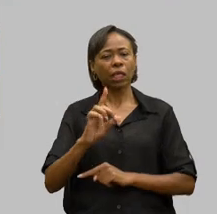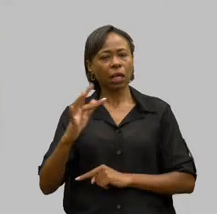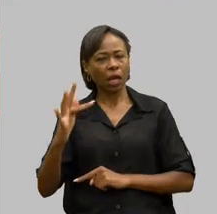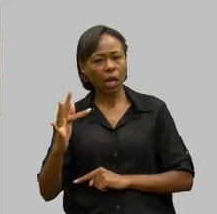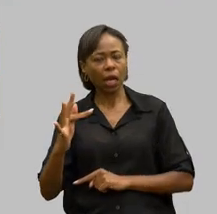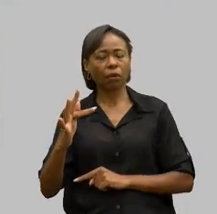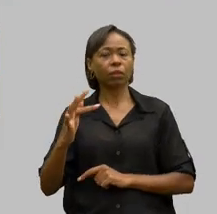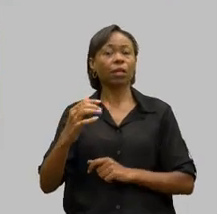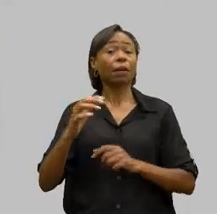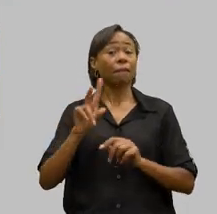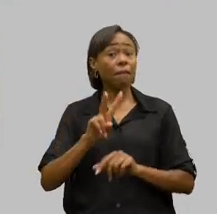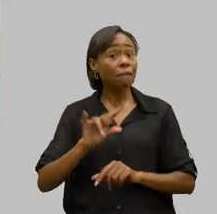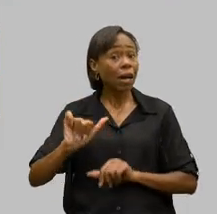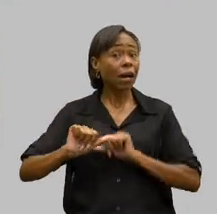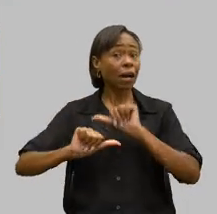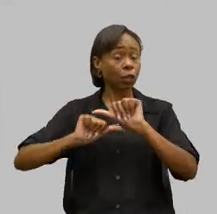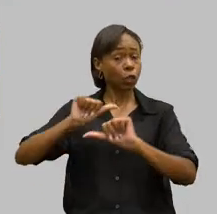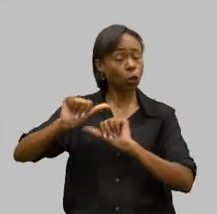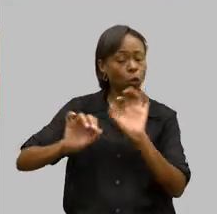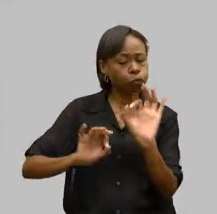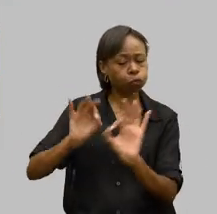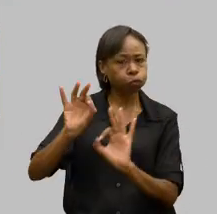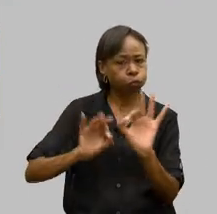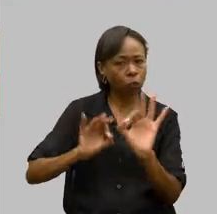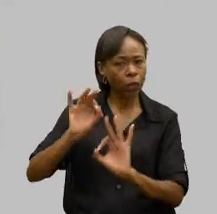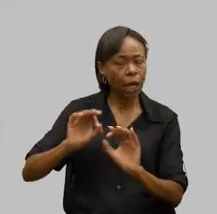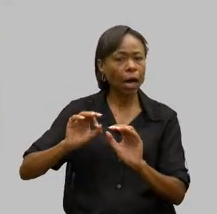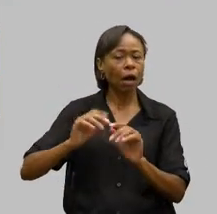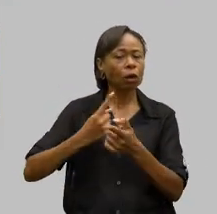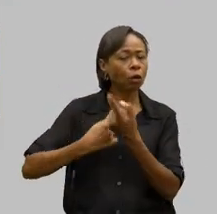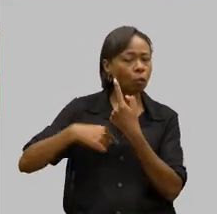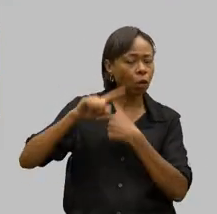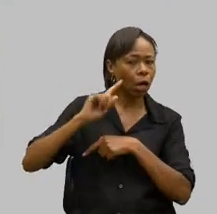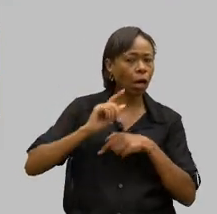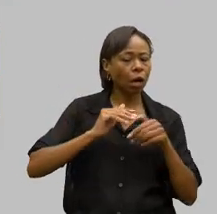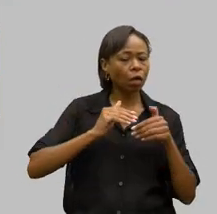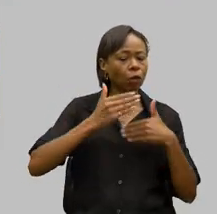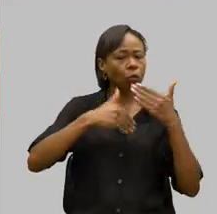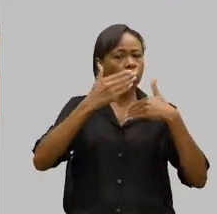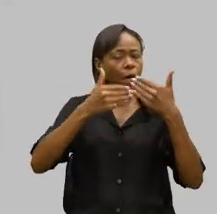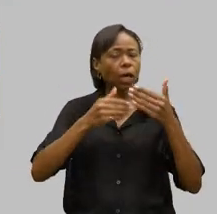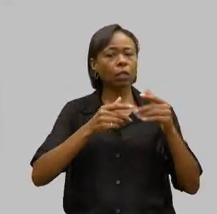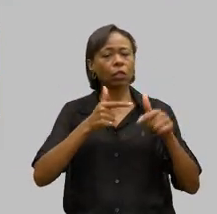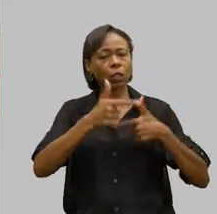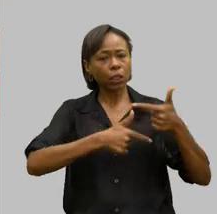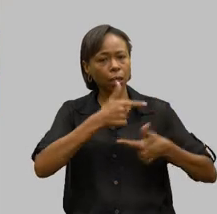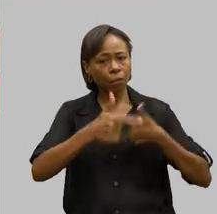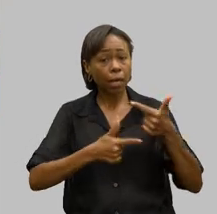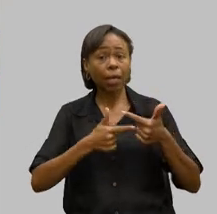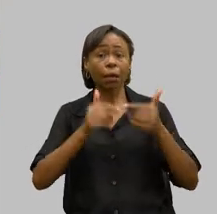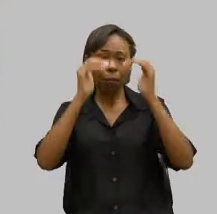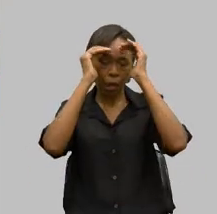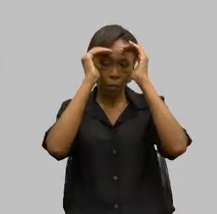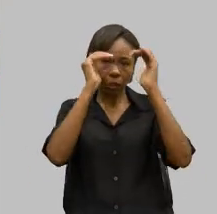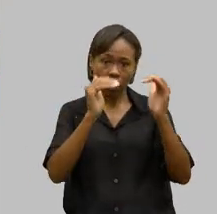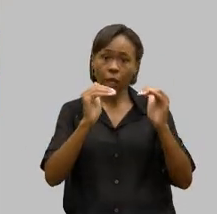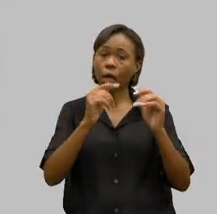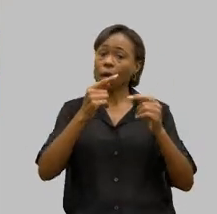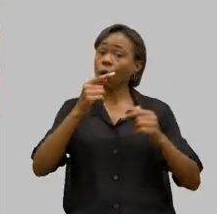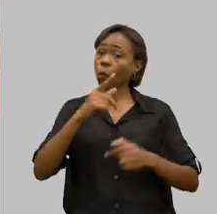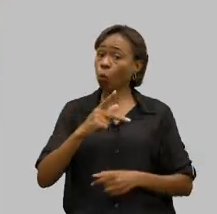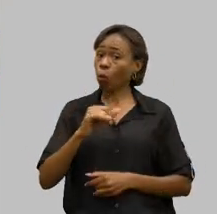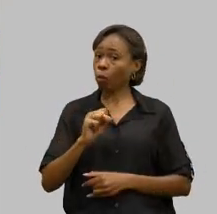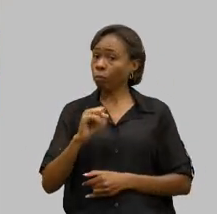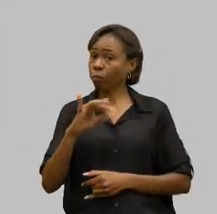reorganizarão seus planos de carreira e remuneração para atender a política do piso. Hoje, a gente não tem